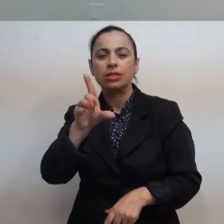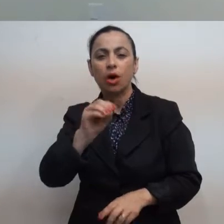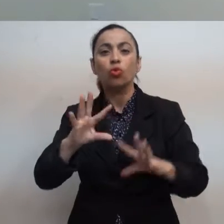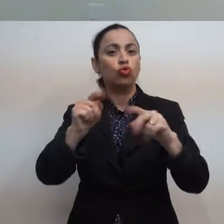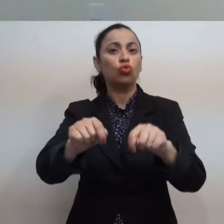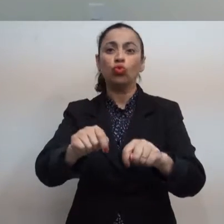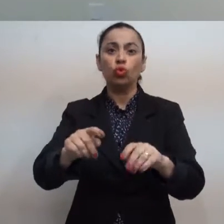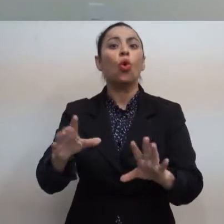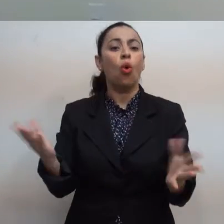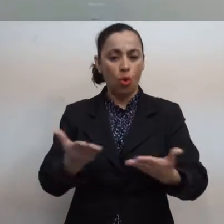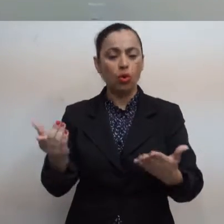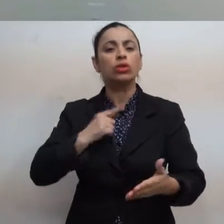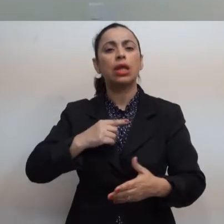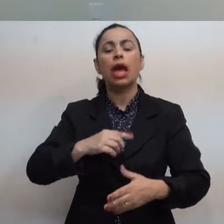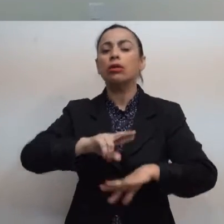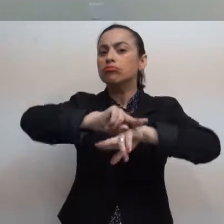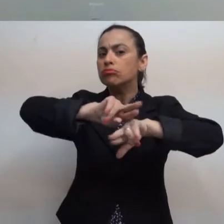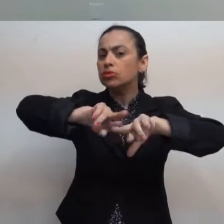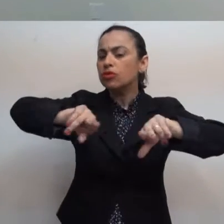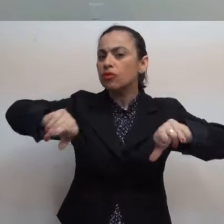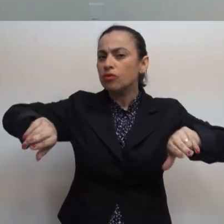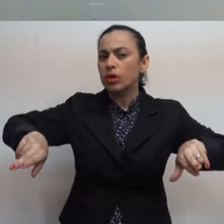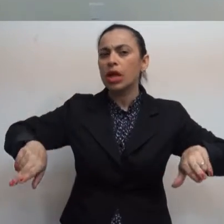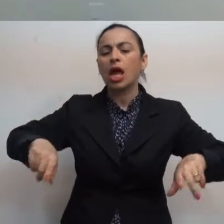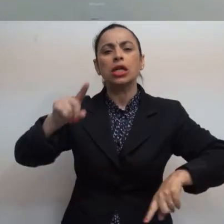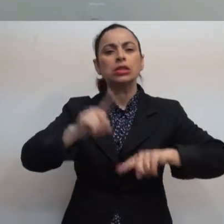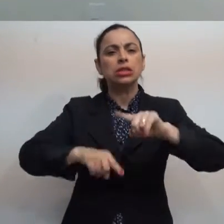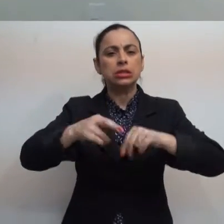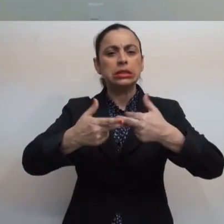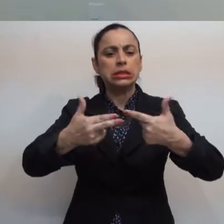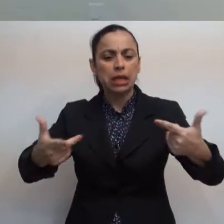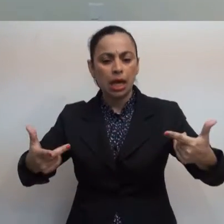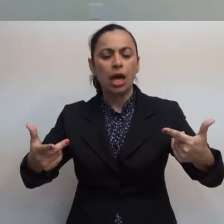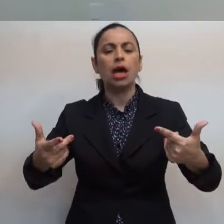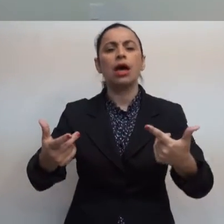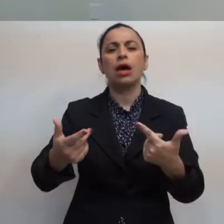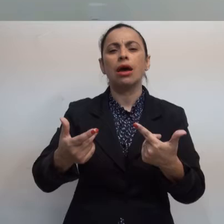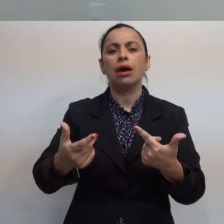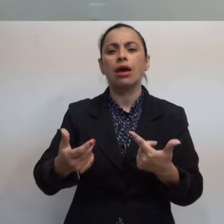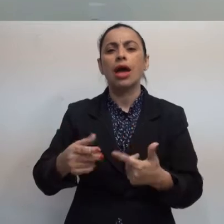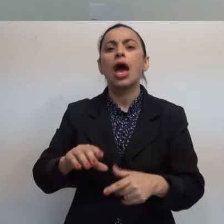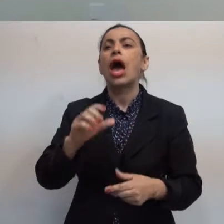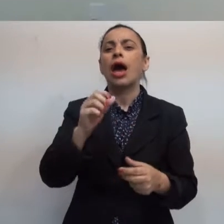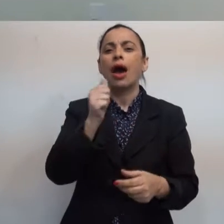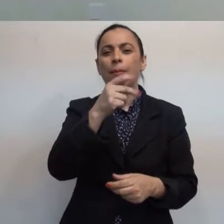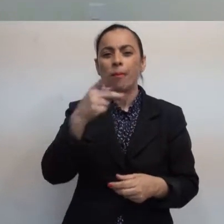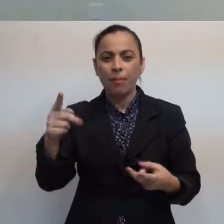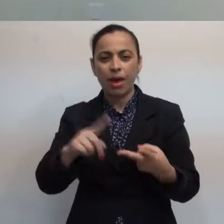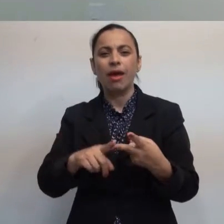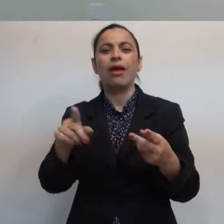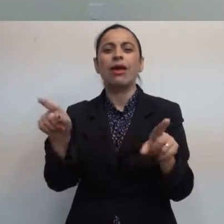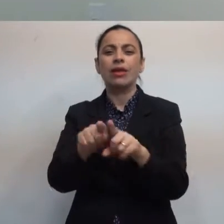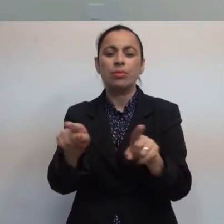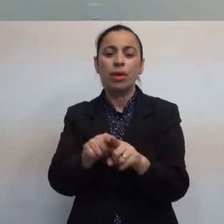tudo. Nós, hoje em dia, temos muitos